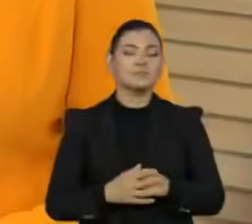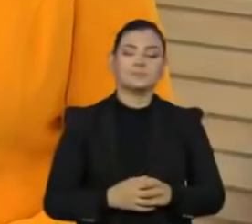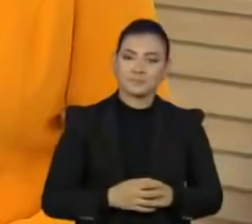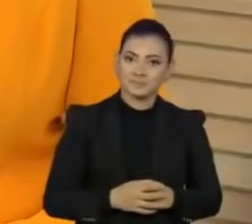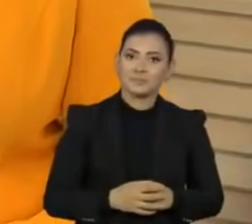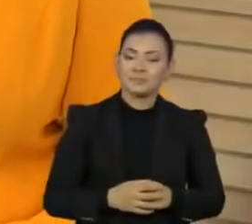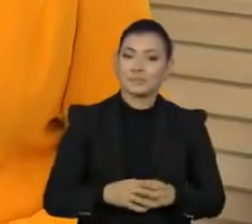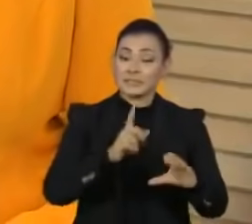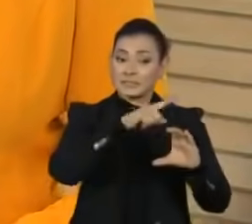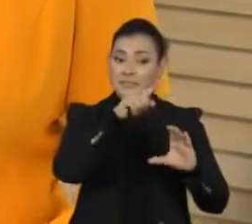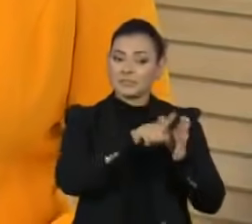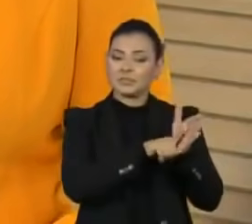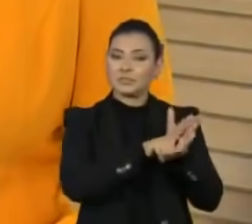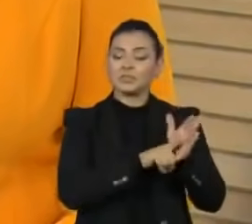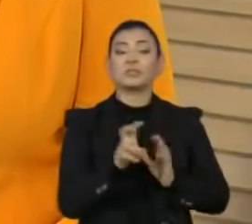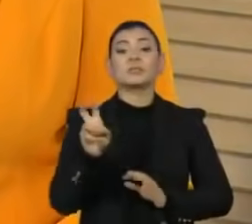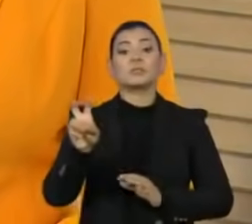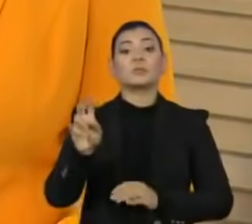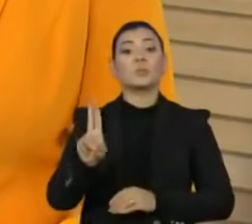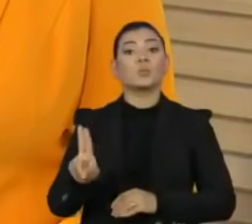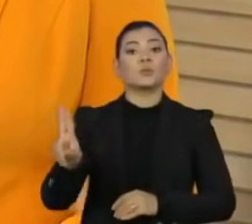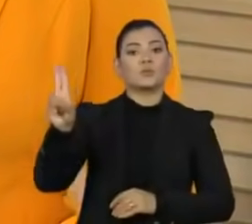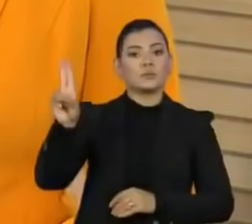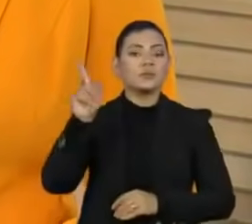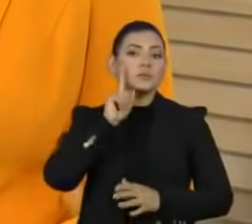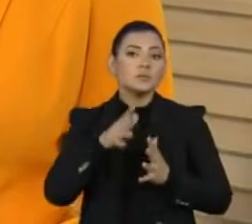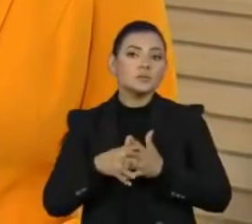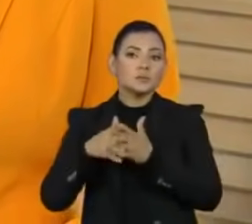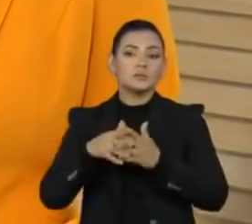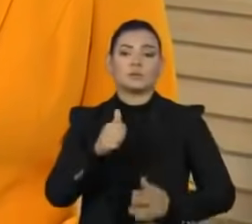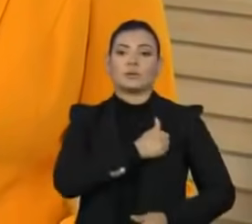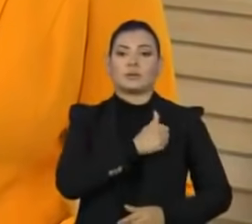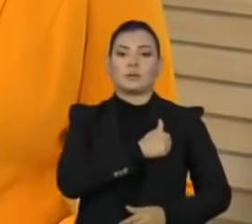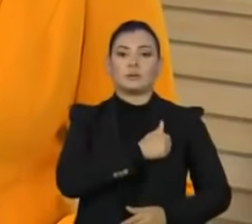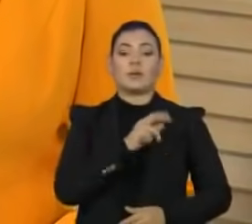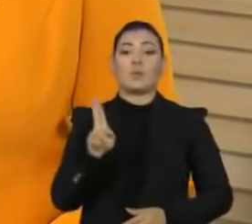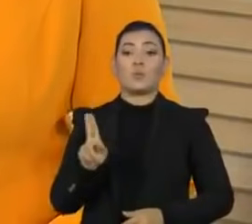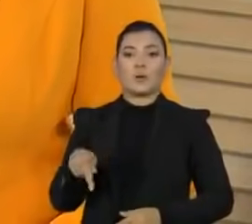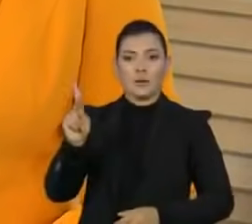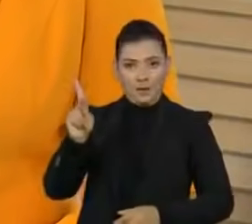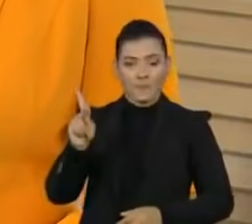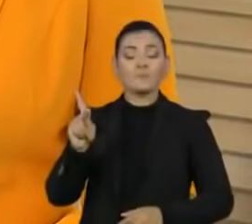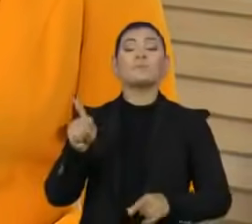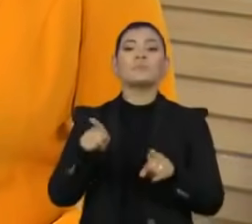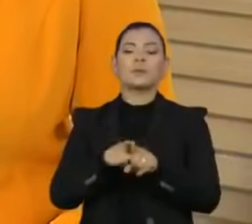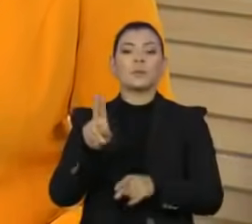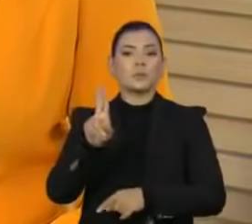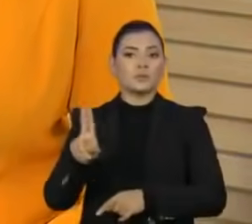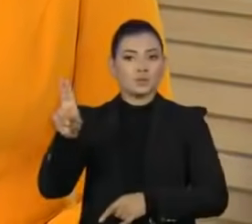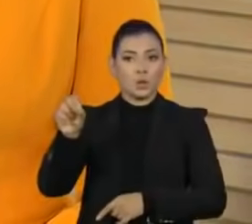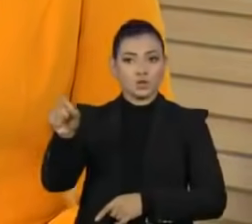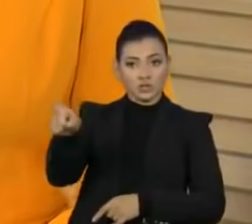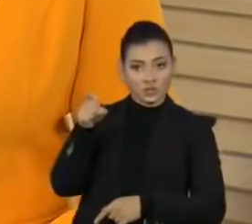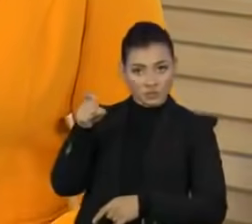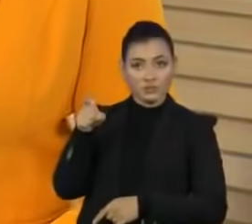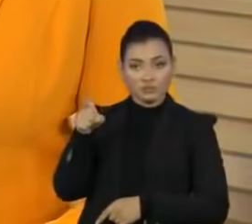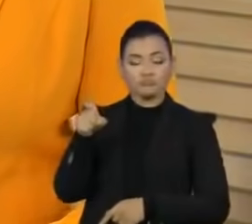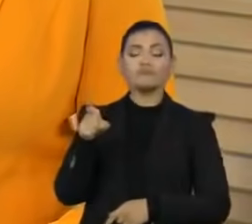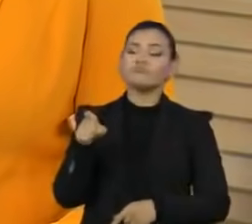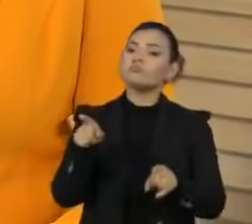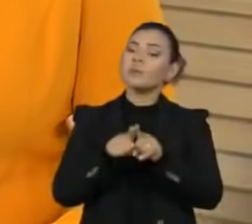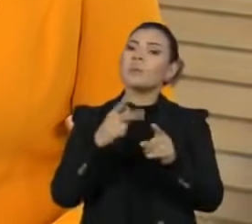os cientistas de cinco universidades dos Estados Unidos Canadá e Reino Unido incluindo a Universidade de Oxford